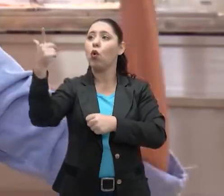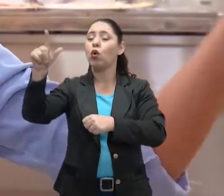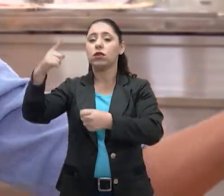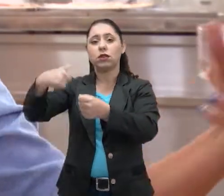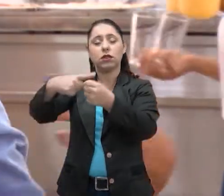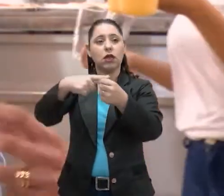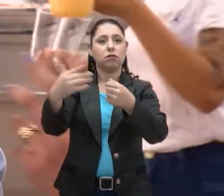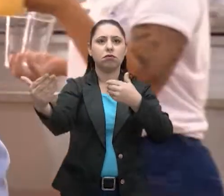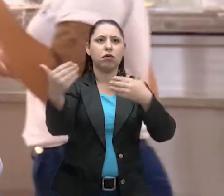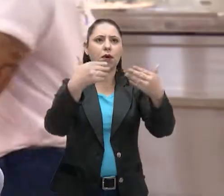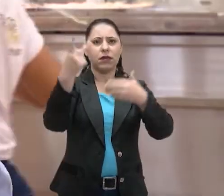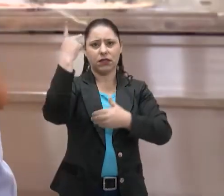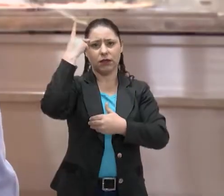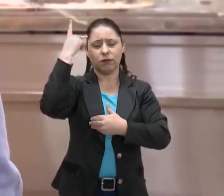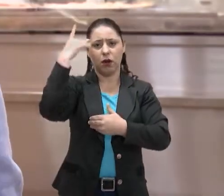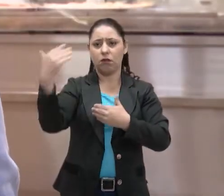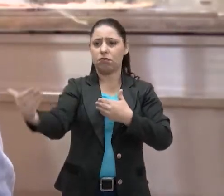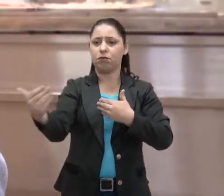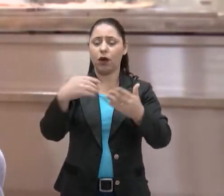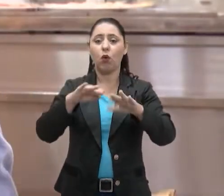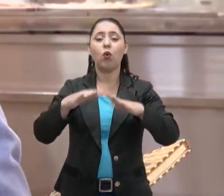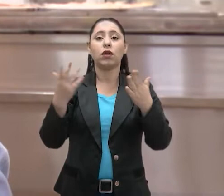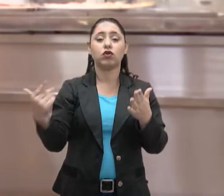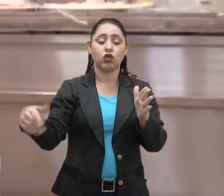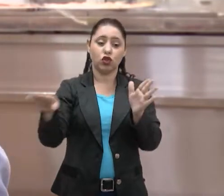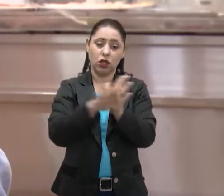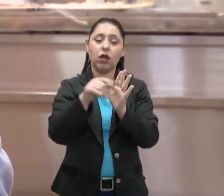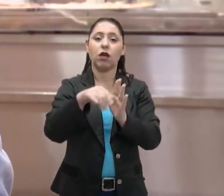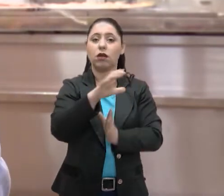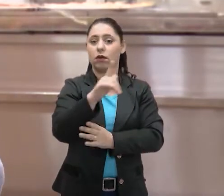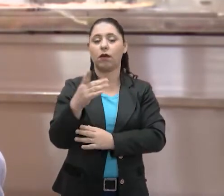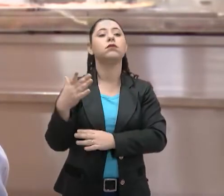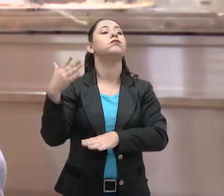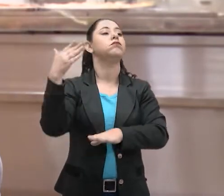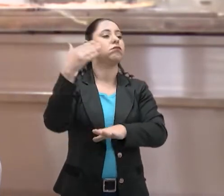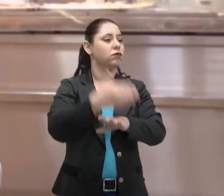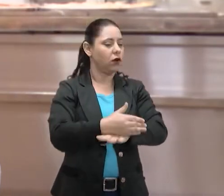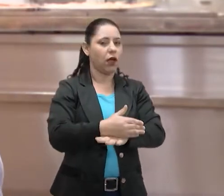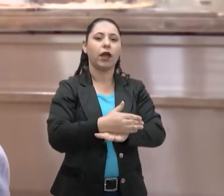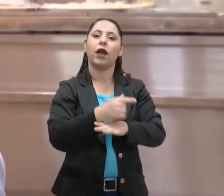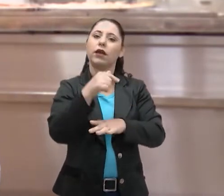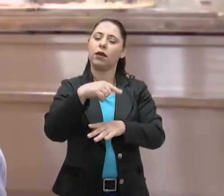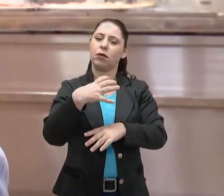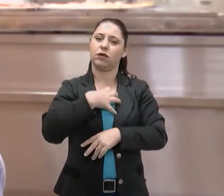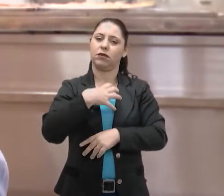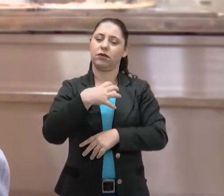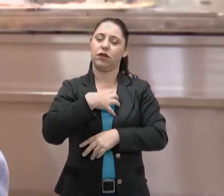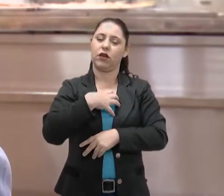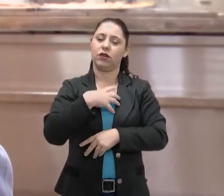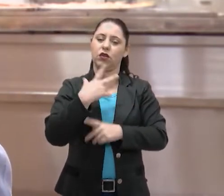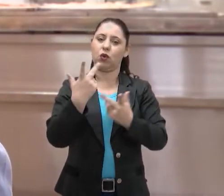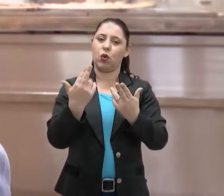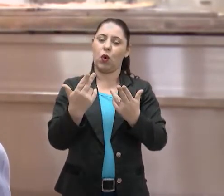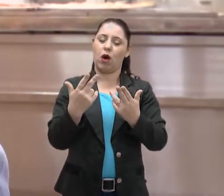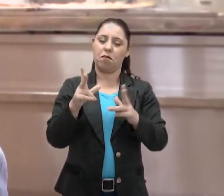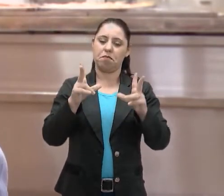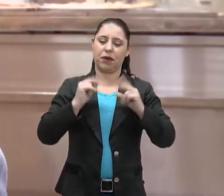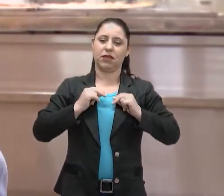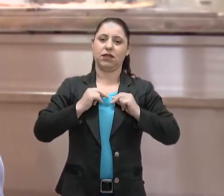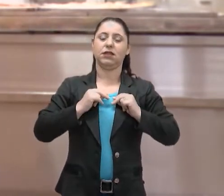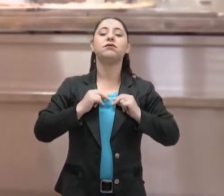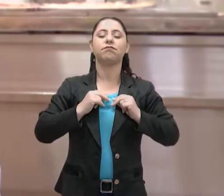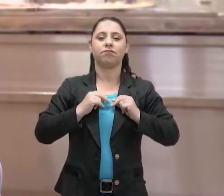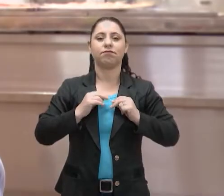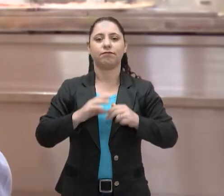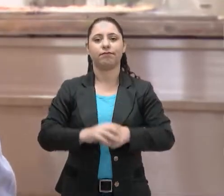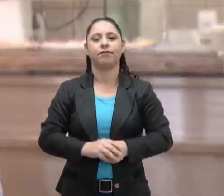Grande, é de outra cidade. A gente teve gente que é de São Paulo. Quando está em Campo Grande, faz questão de vir aqui, porque tem esse sentimento de